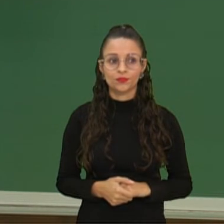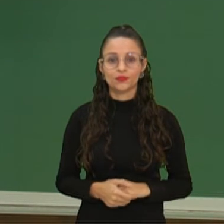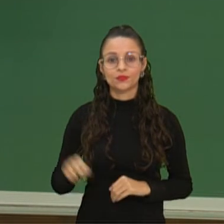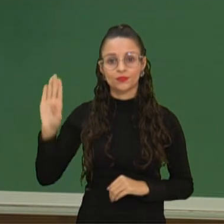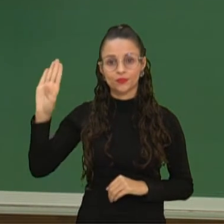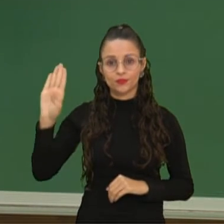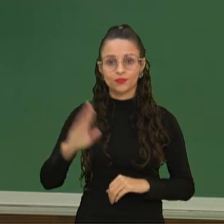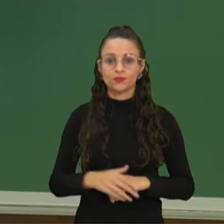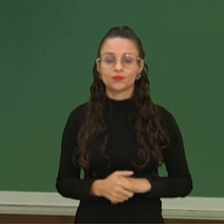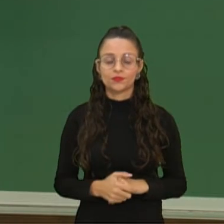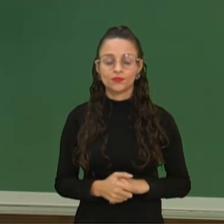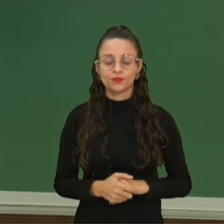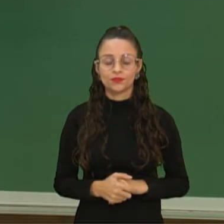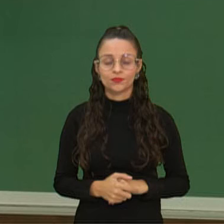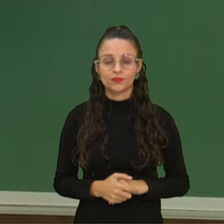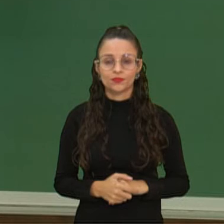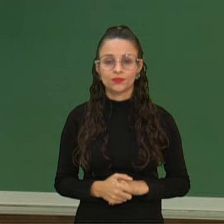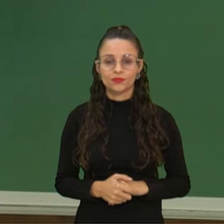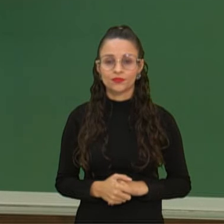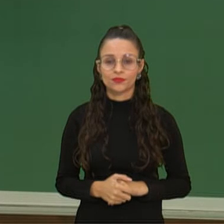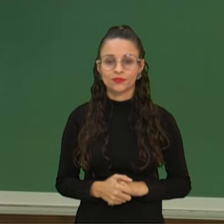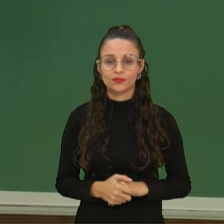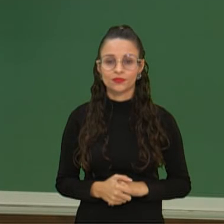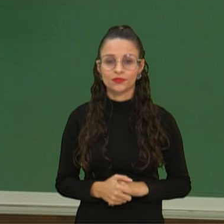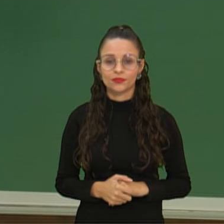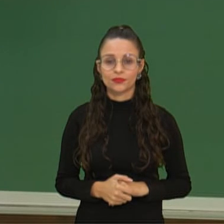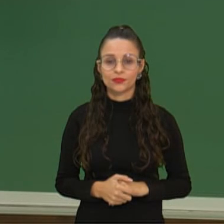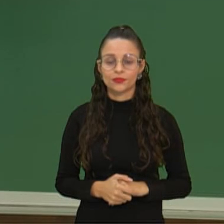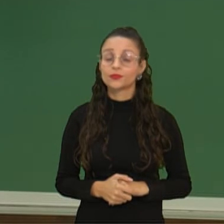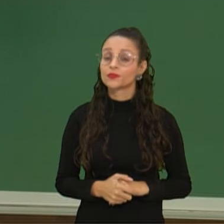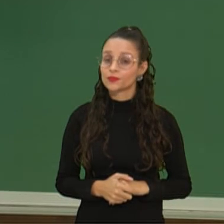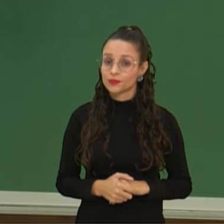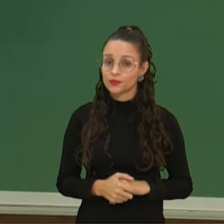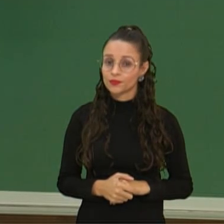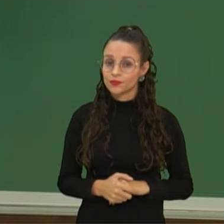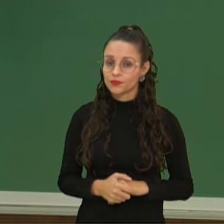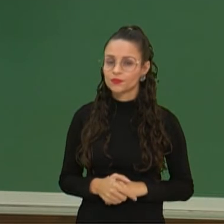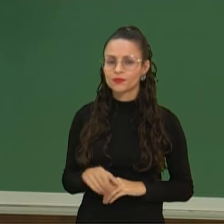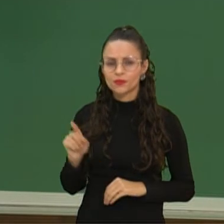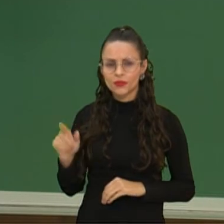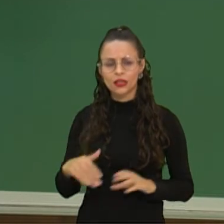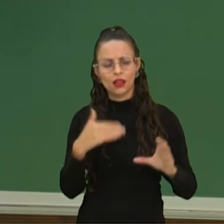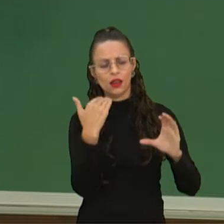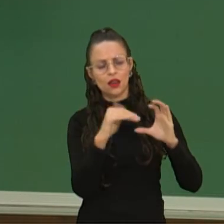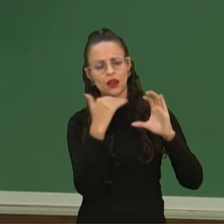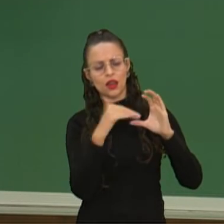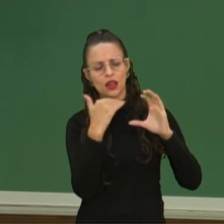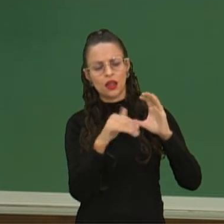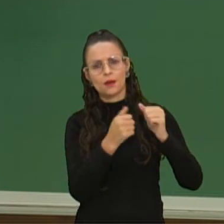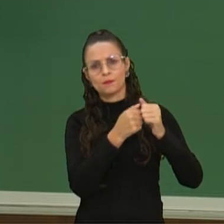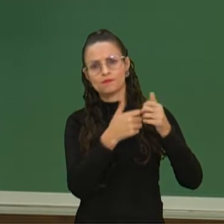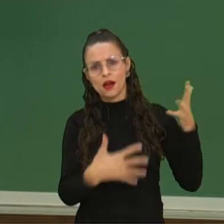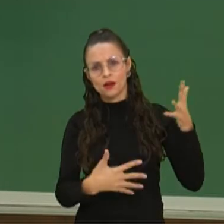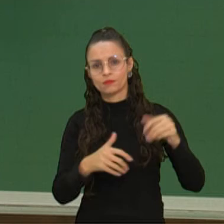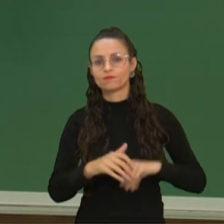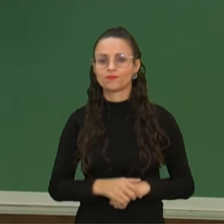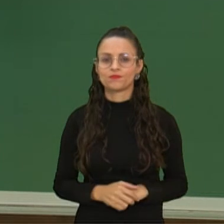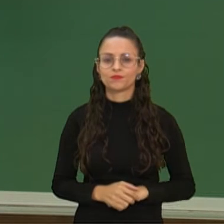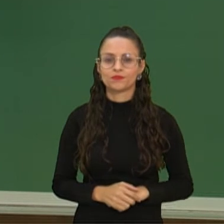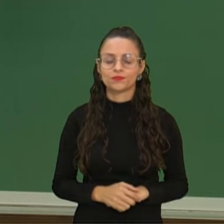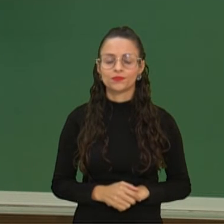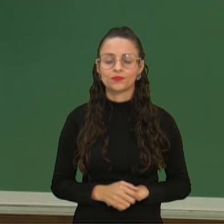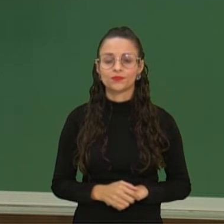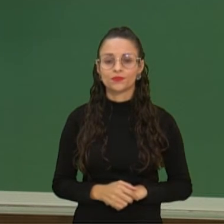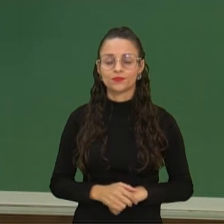Be. He sent lots of emails. Ele enviou muitos e-mails. O verbo é o verbo